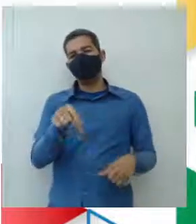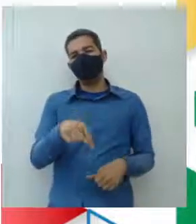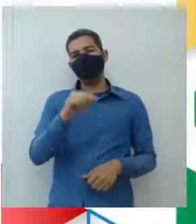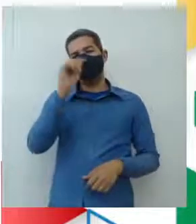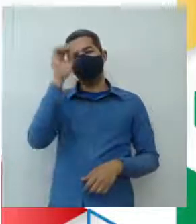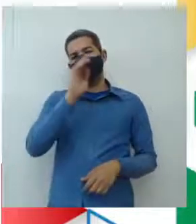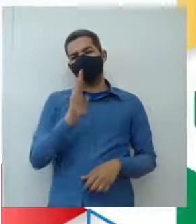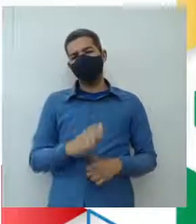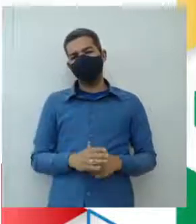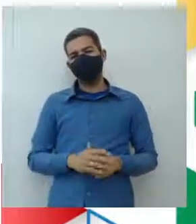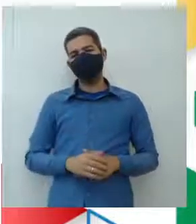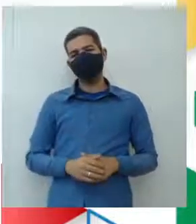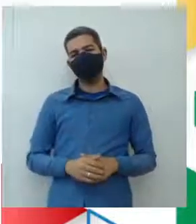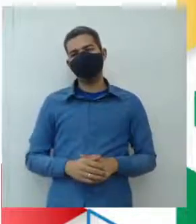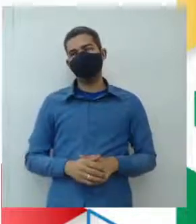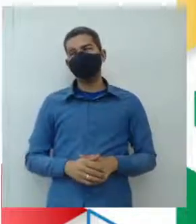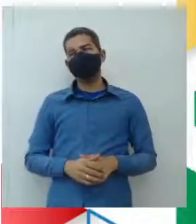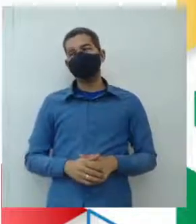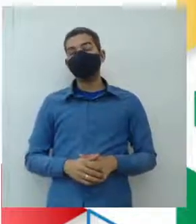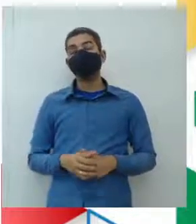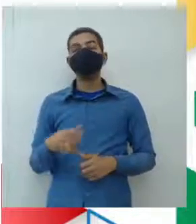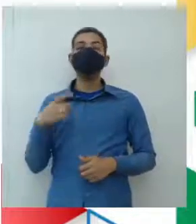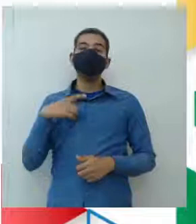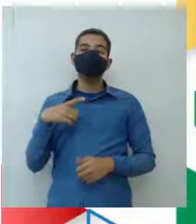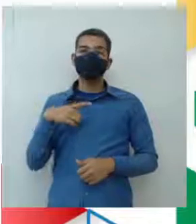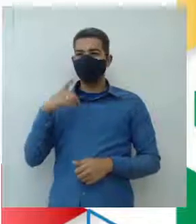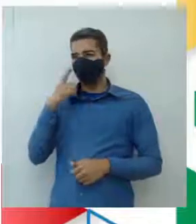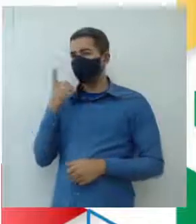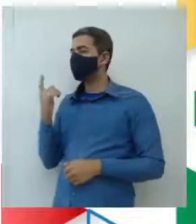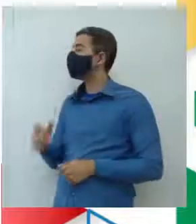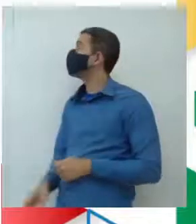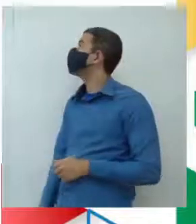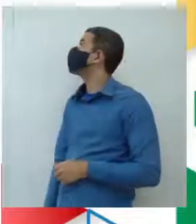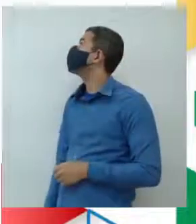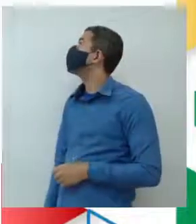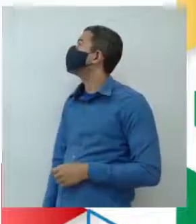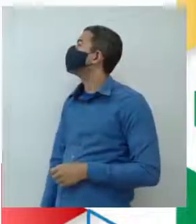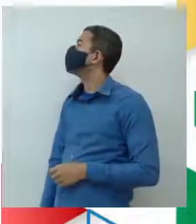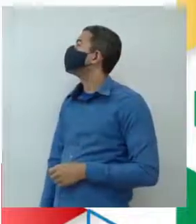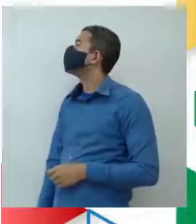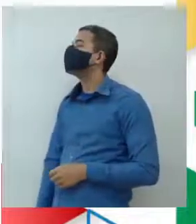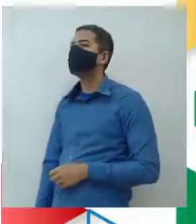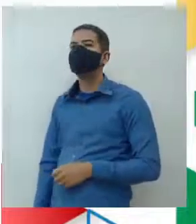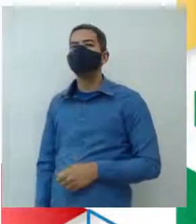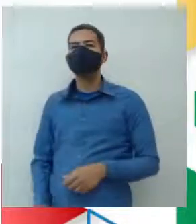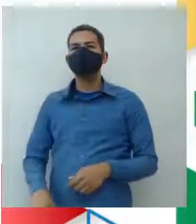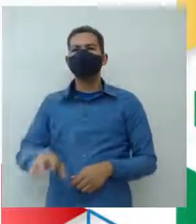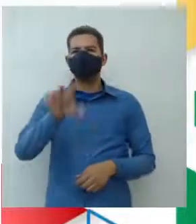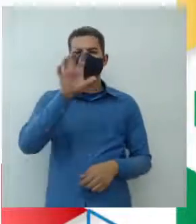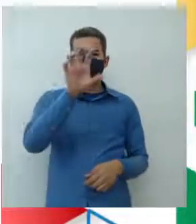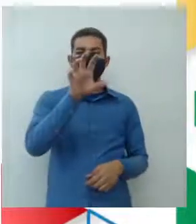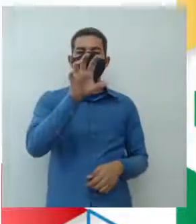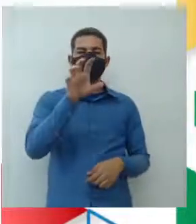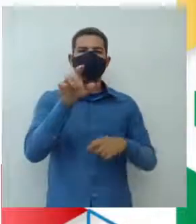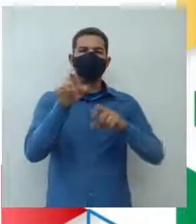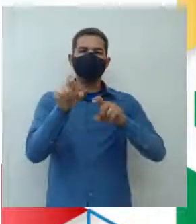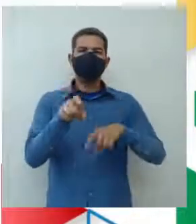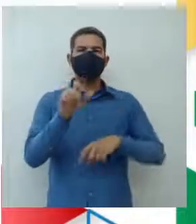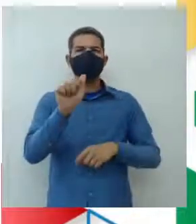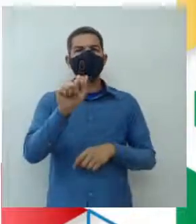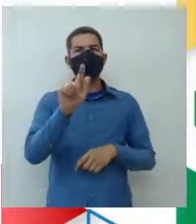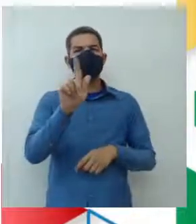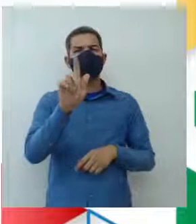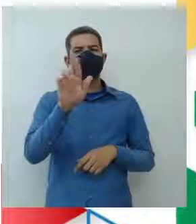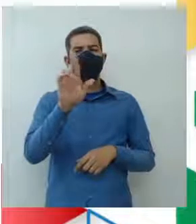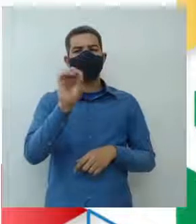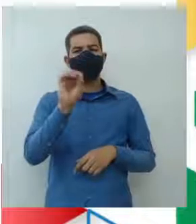país. Esse é o caso do Brasil. Então a gente vai ter ali dentro do agronegócio, em parte central, a agropecuária, tá?